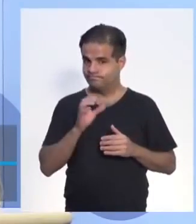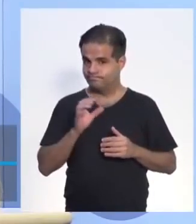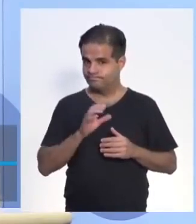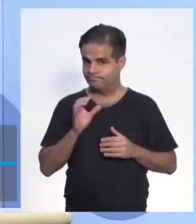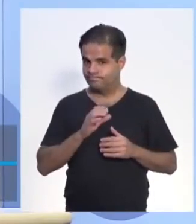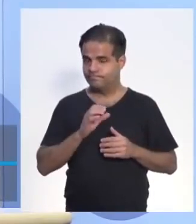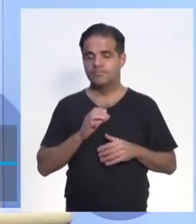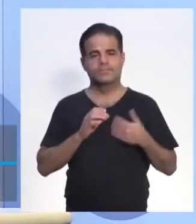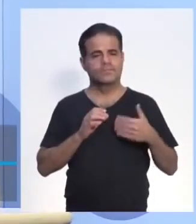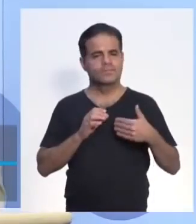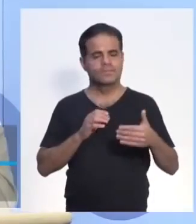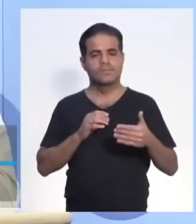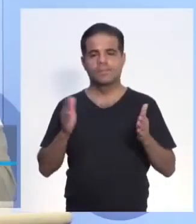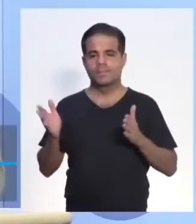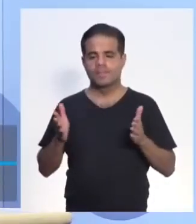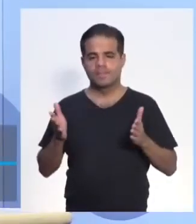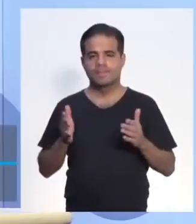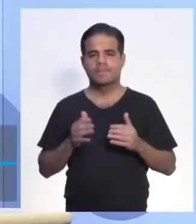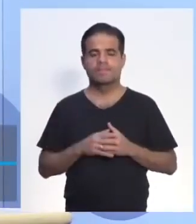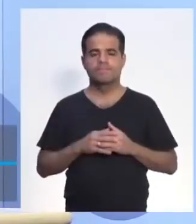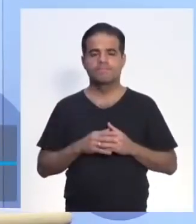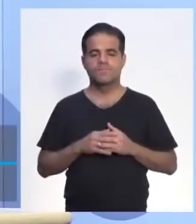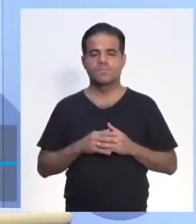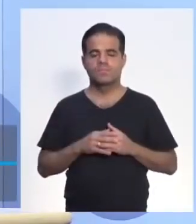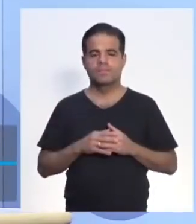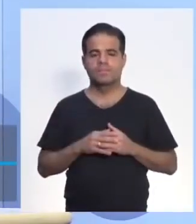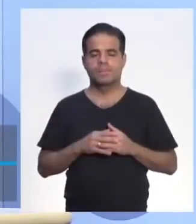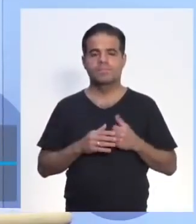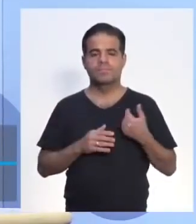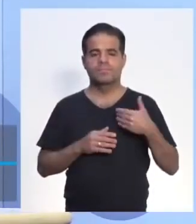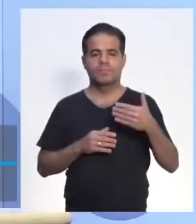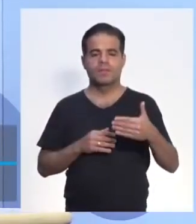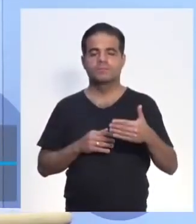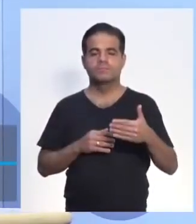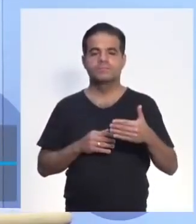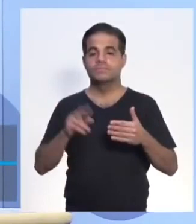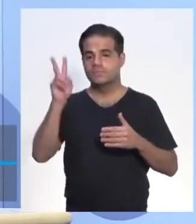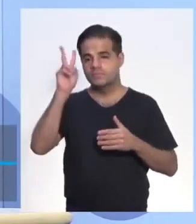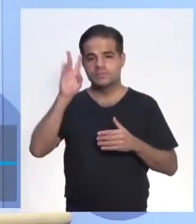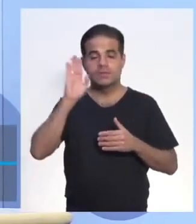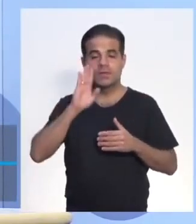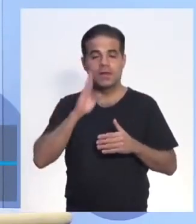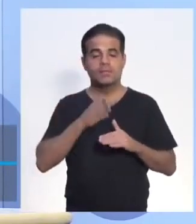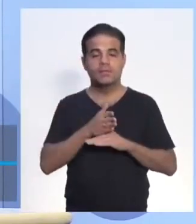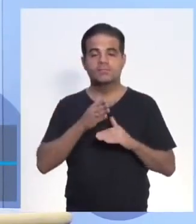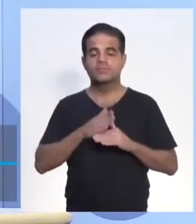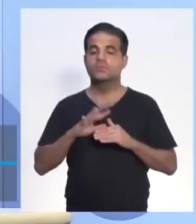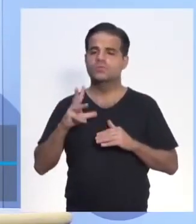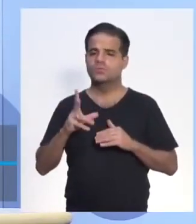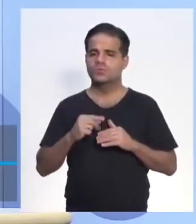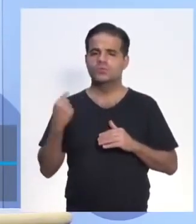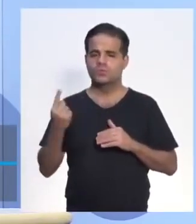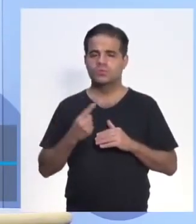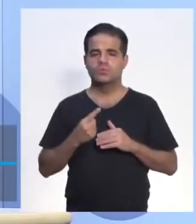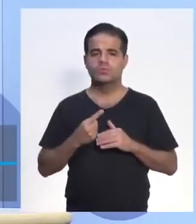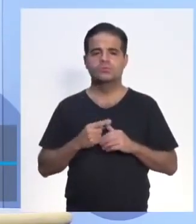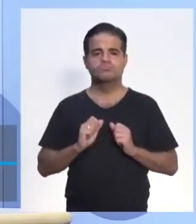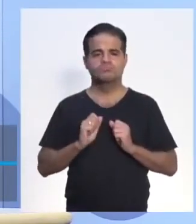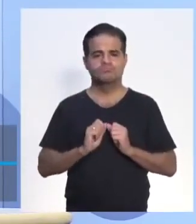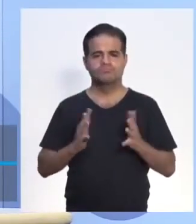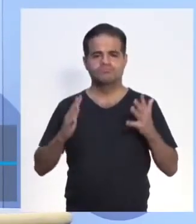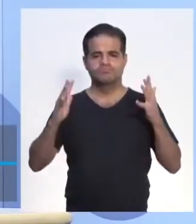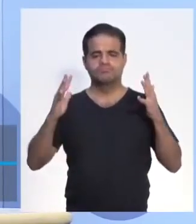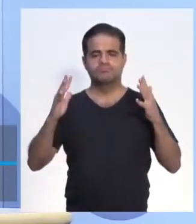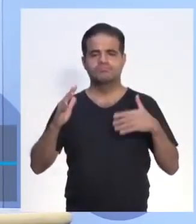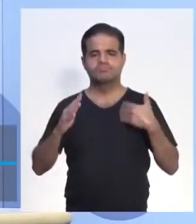viu? Muito rápido. Vamos lá, gente. Legal a participação de vocês. Os professores também estão participando